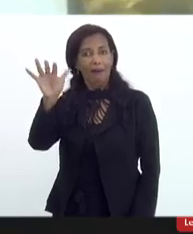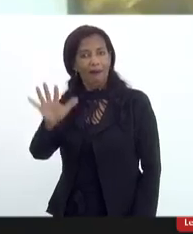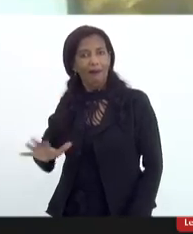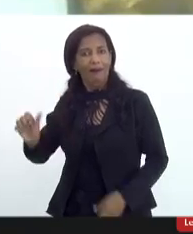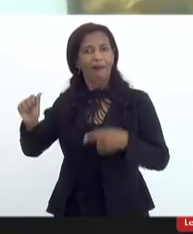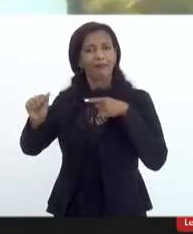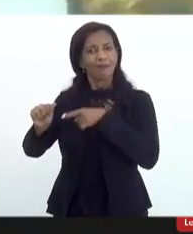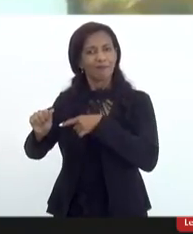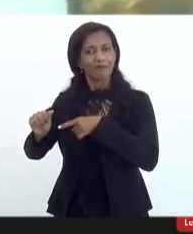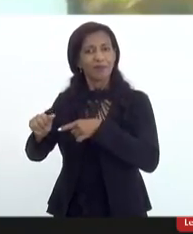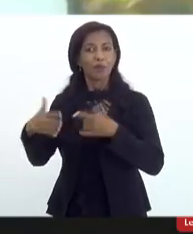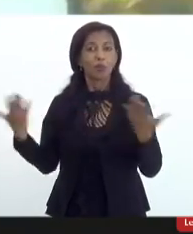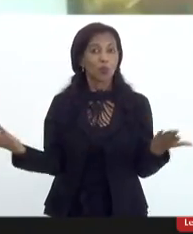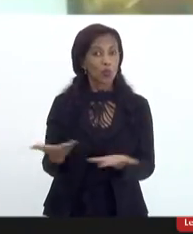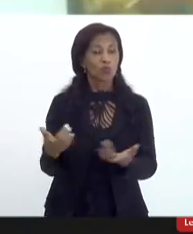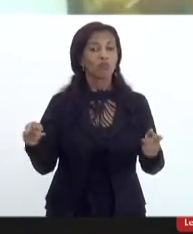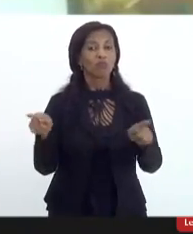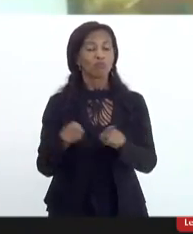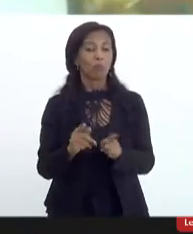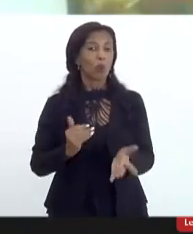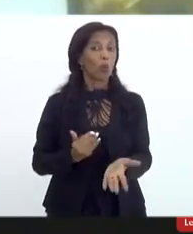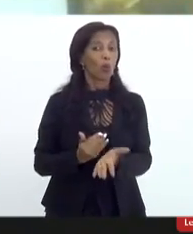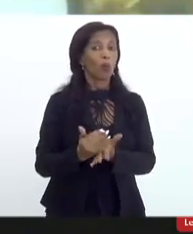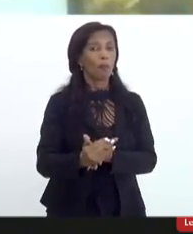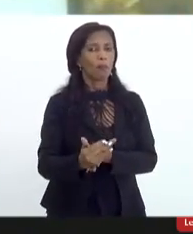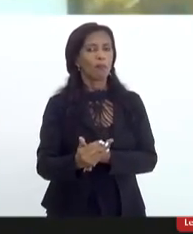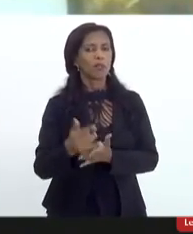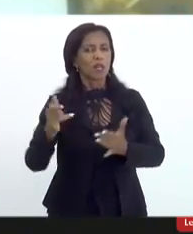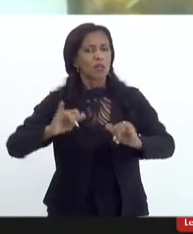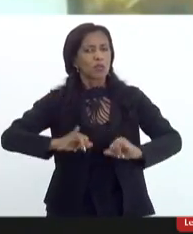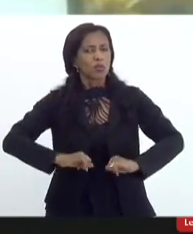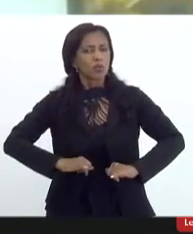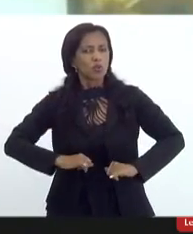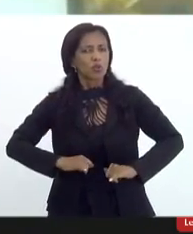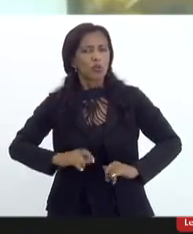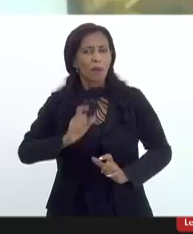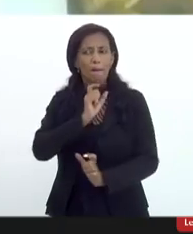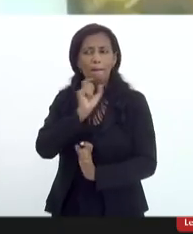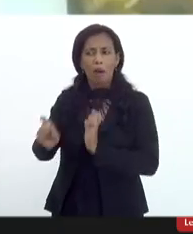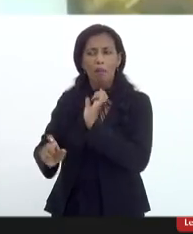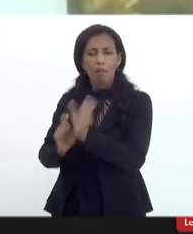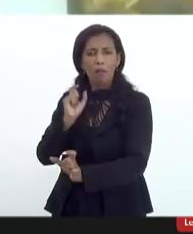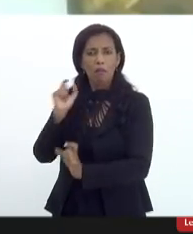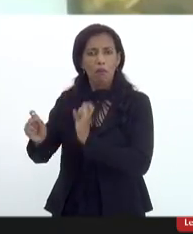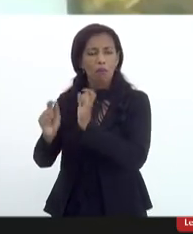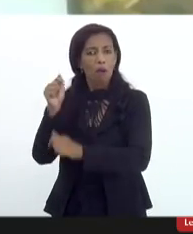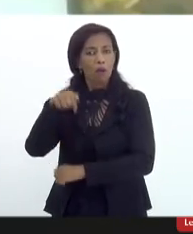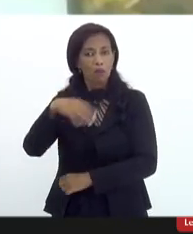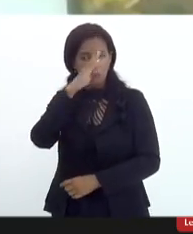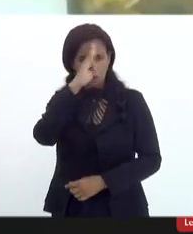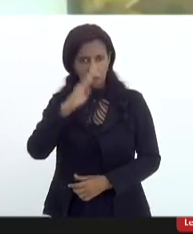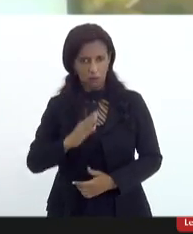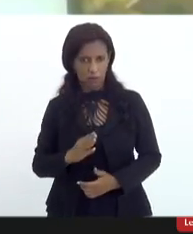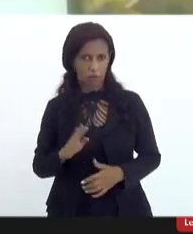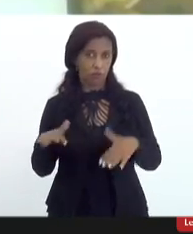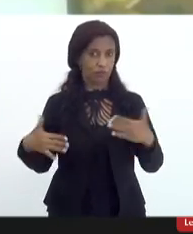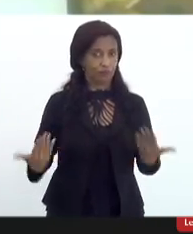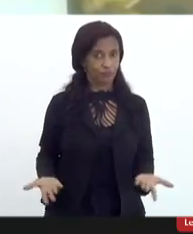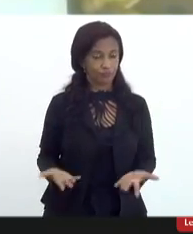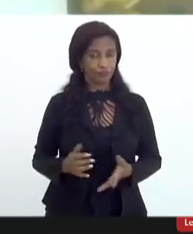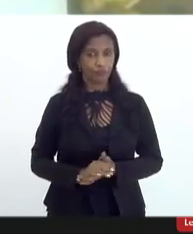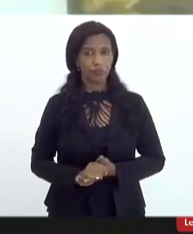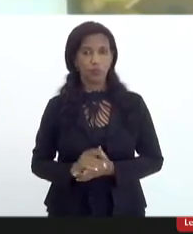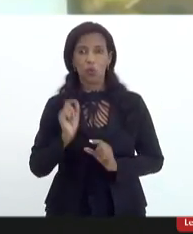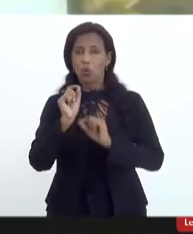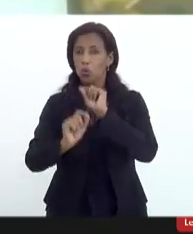Então, por isso que hoje também começa a sofrer ataques aqui no Brasil. Ou seja, o